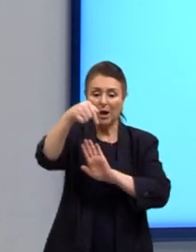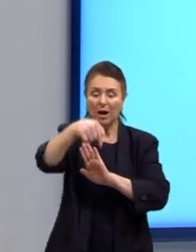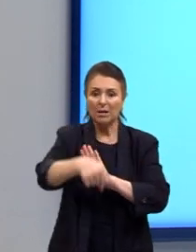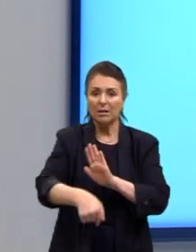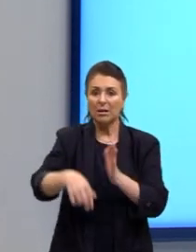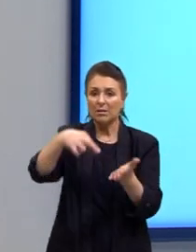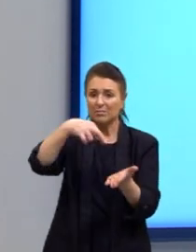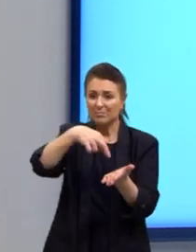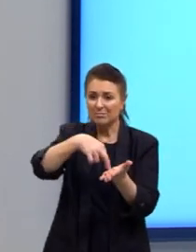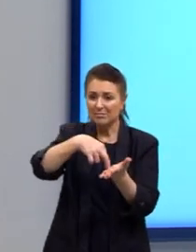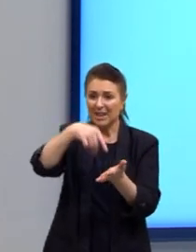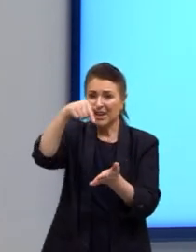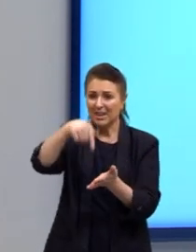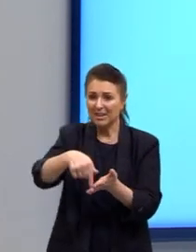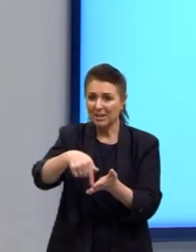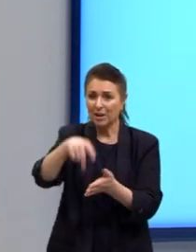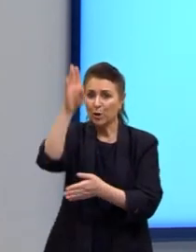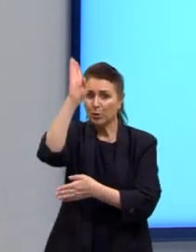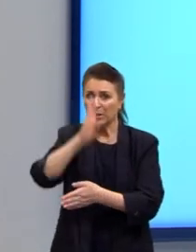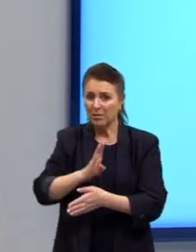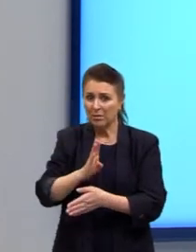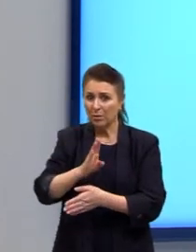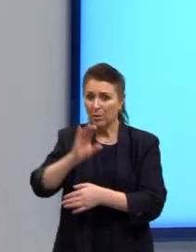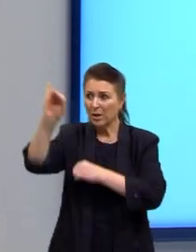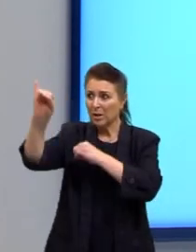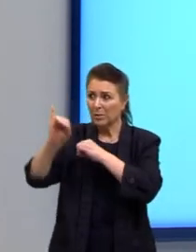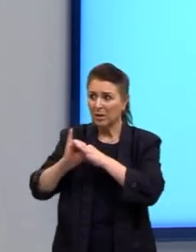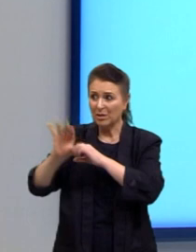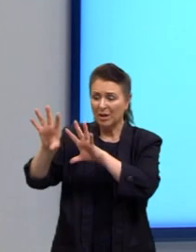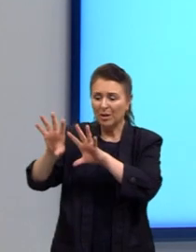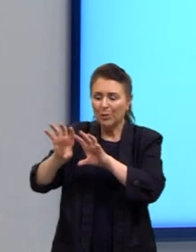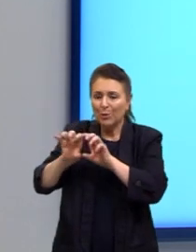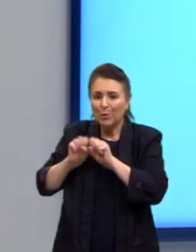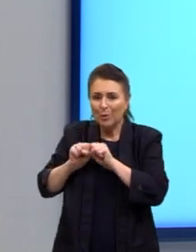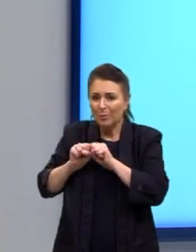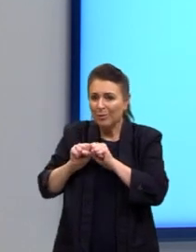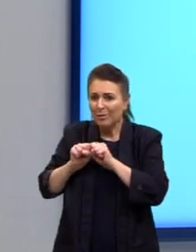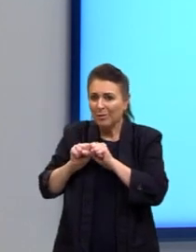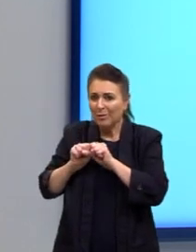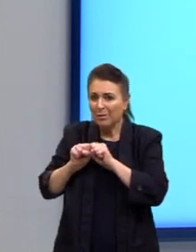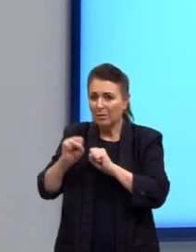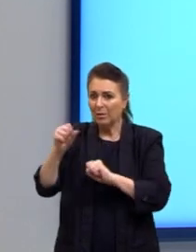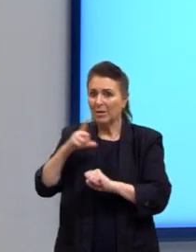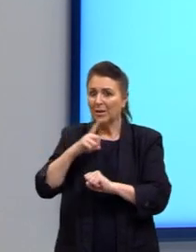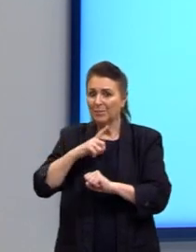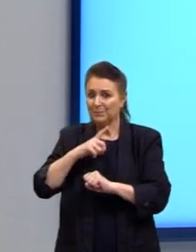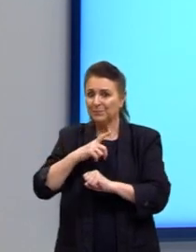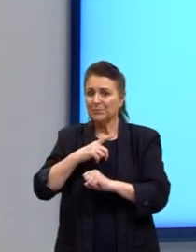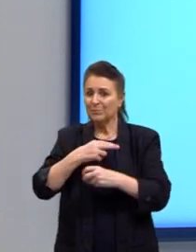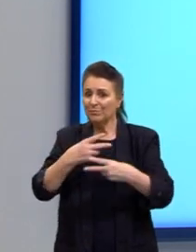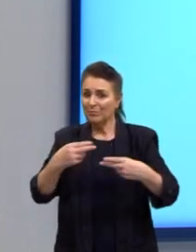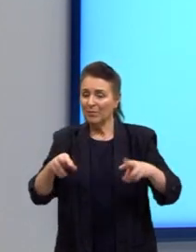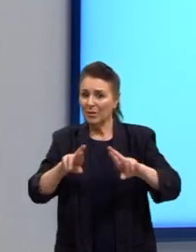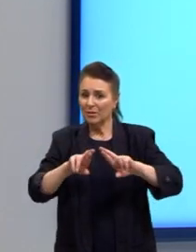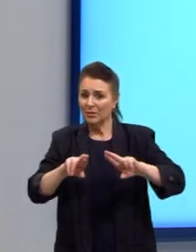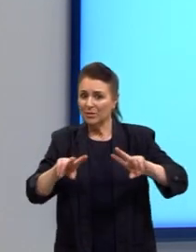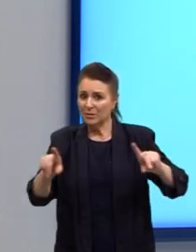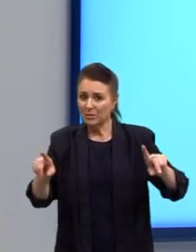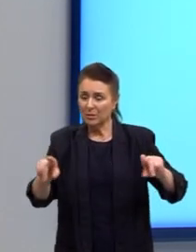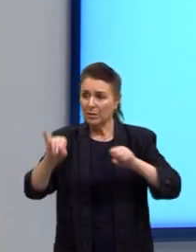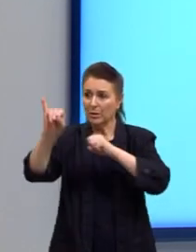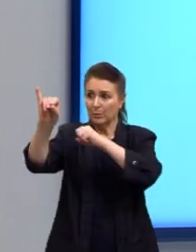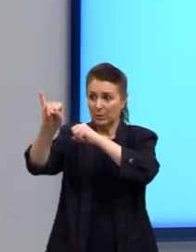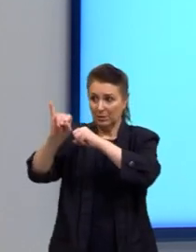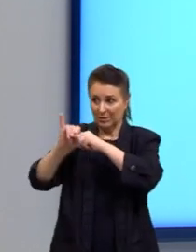é acolhida do Imigrante aqui no Brasil né Nós temos dois Yes pode ser Depende se Imigrante